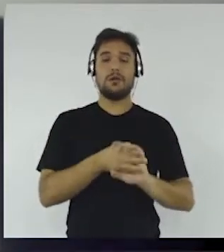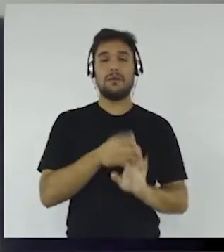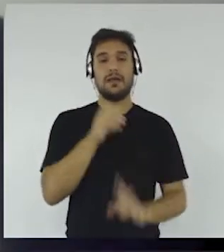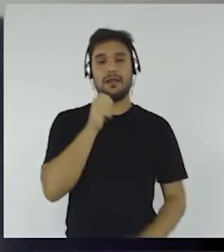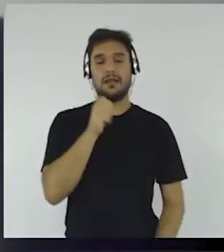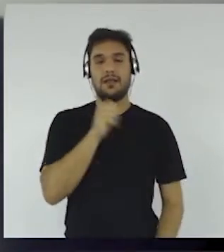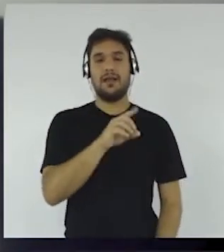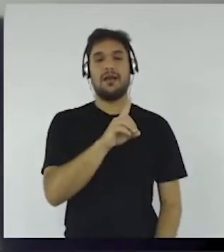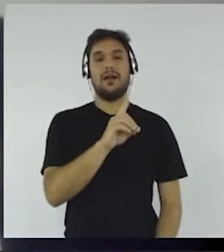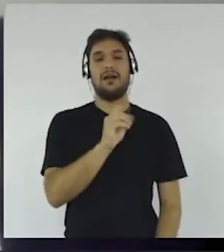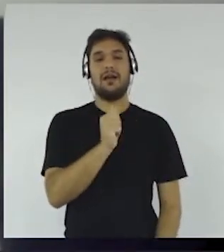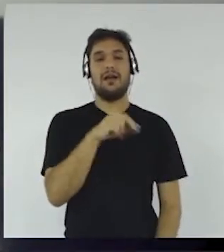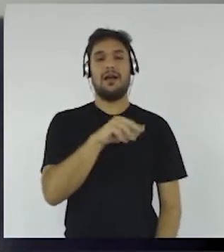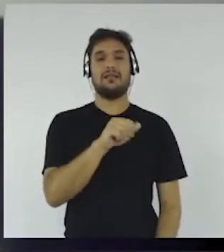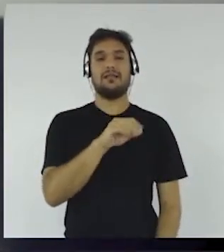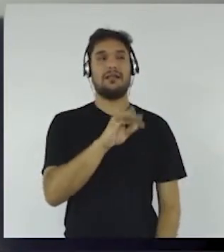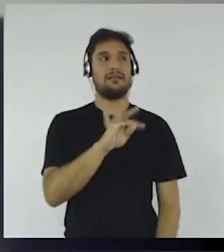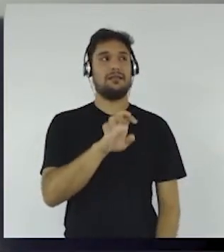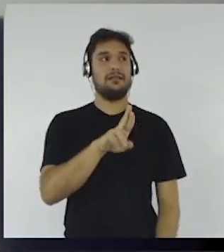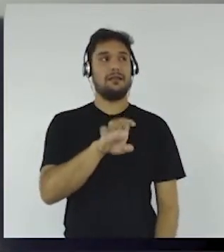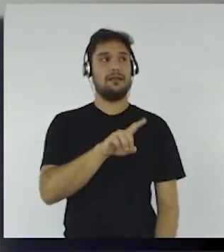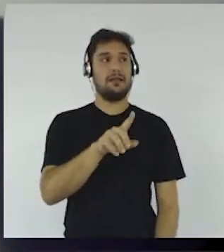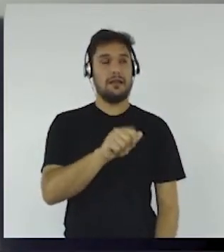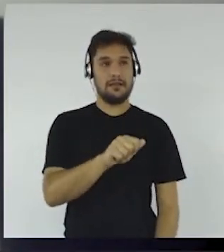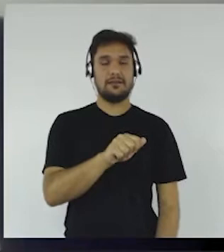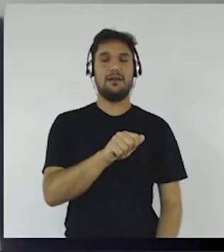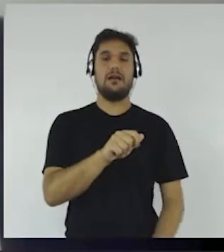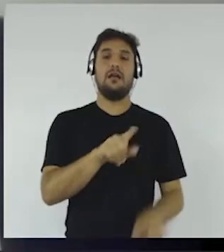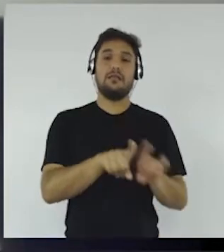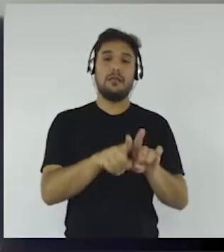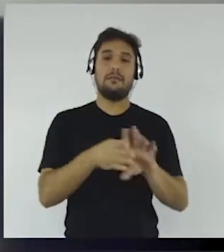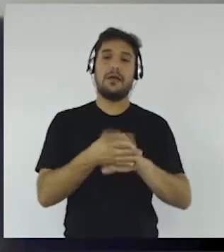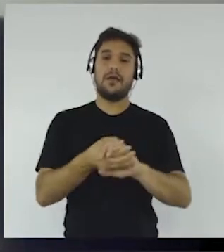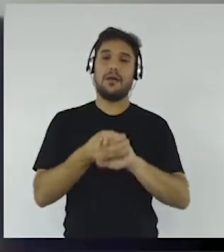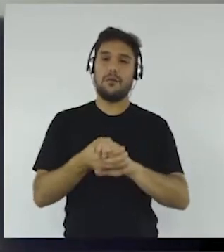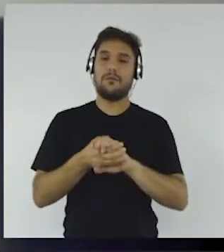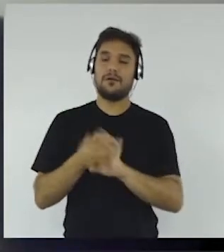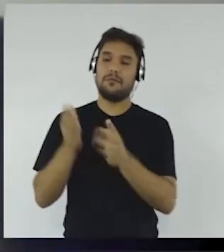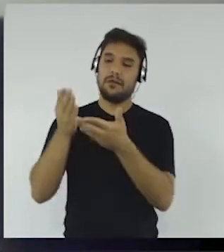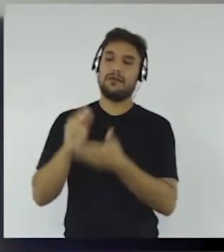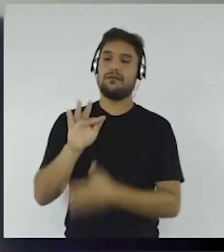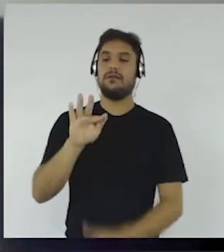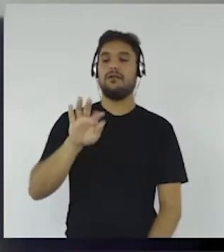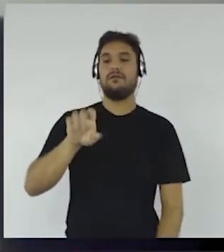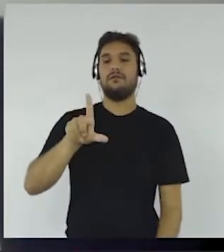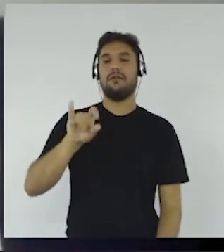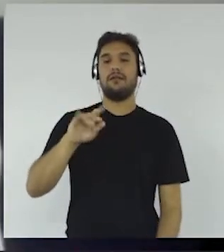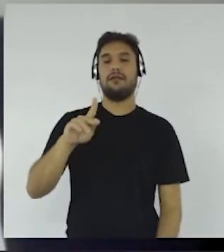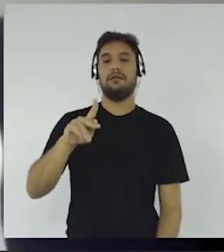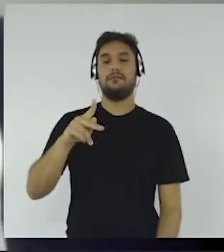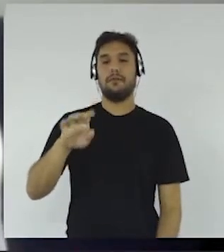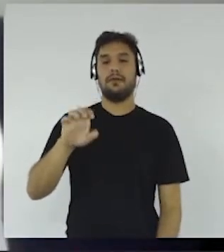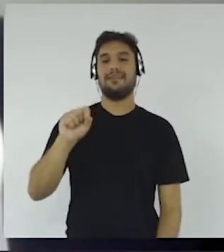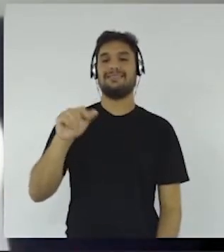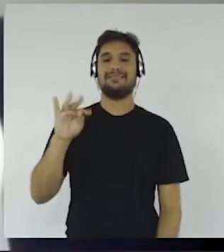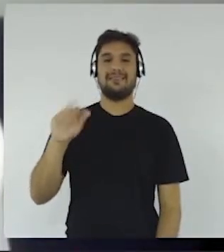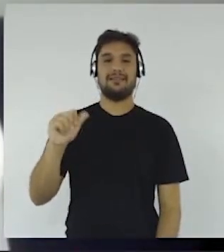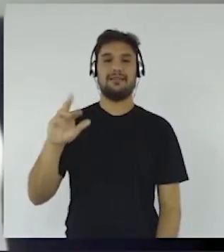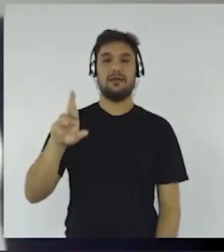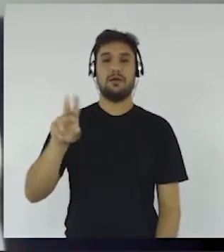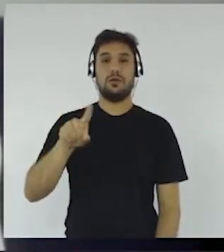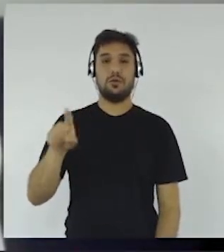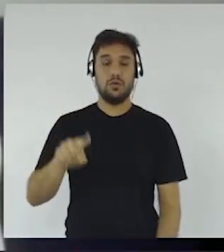Ana Tereza Basílio, bem como ao doutor Felipe de Santa Cruz e